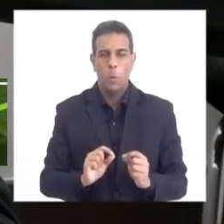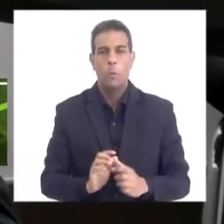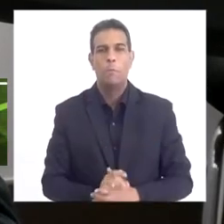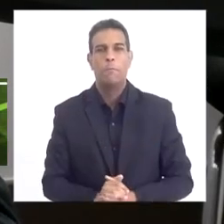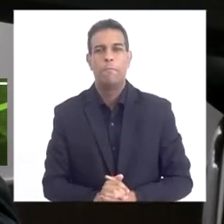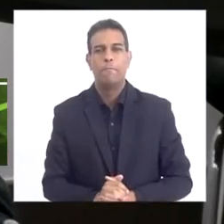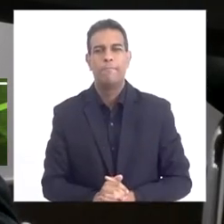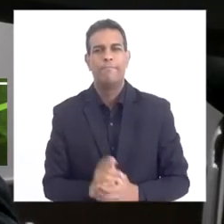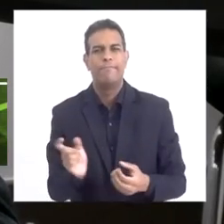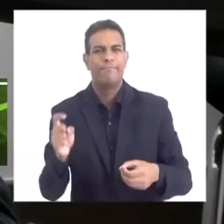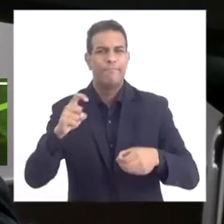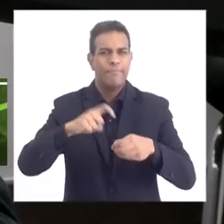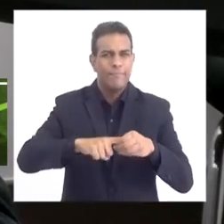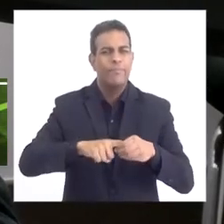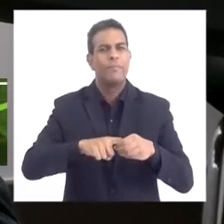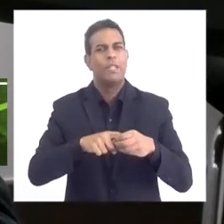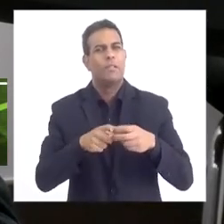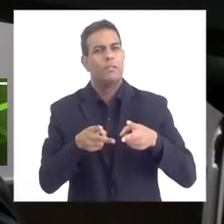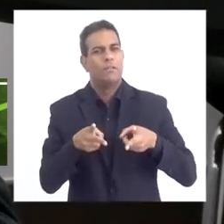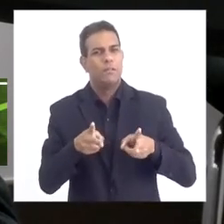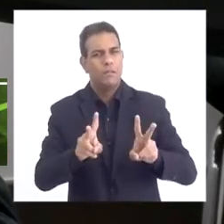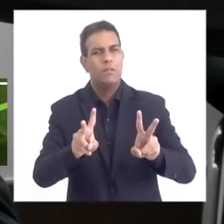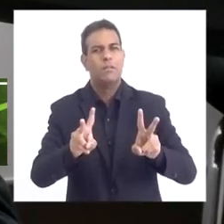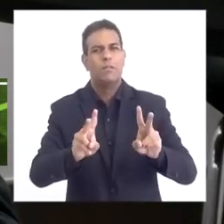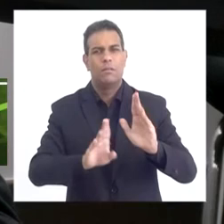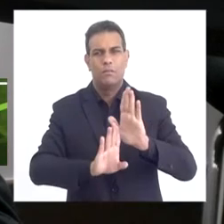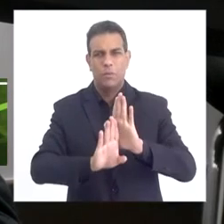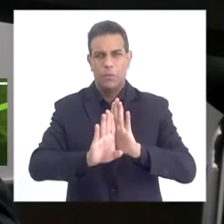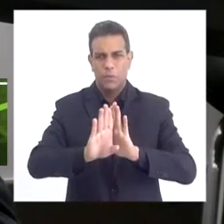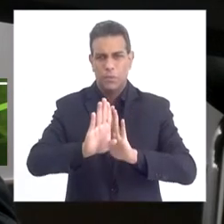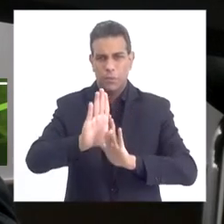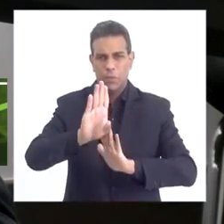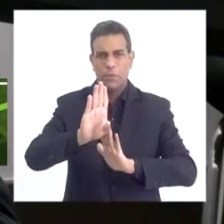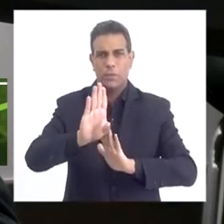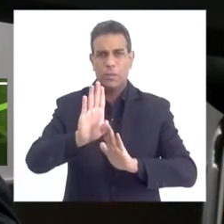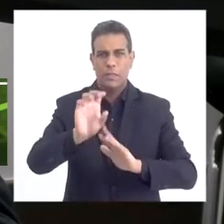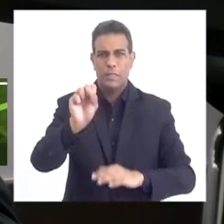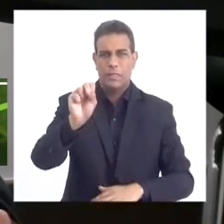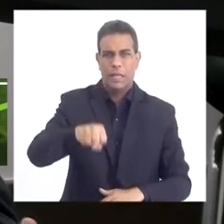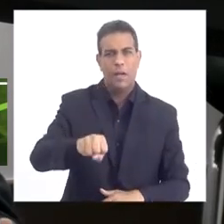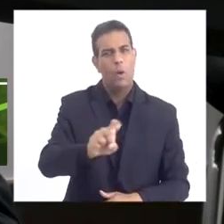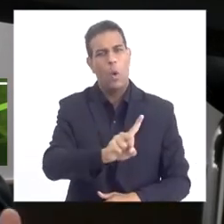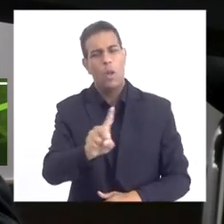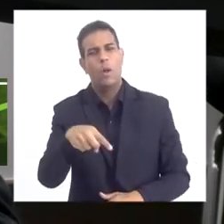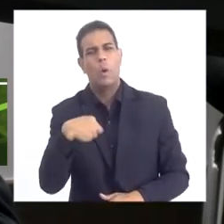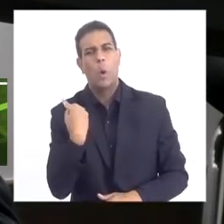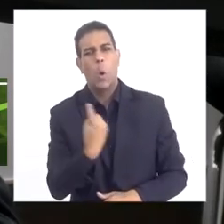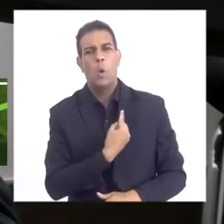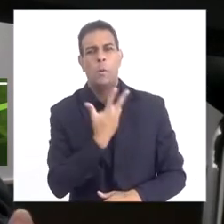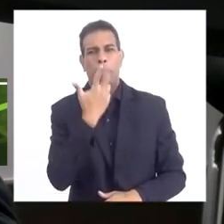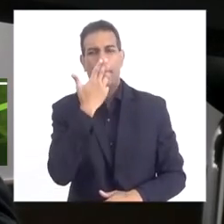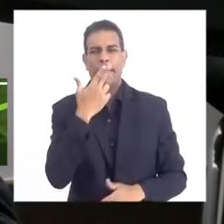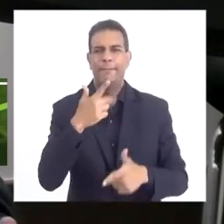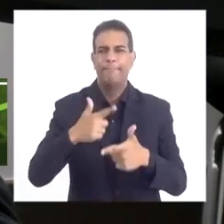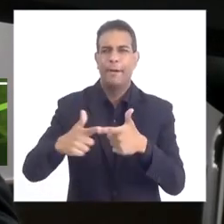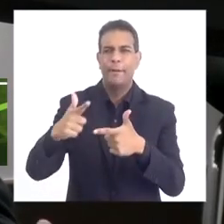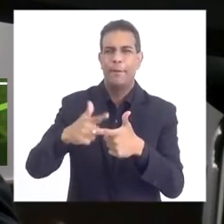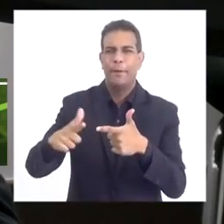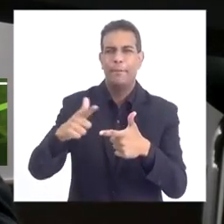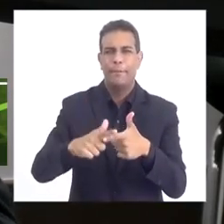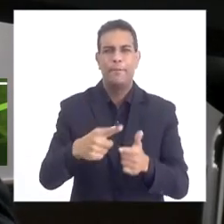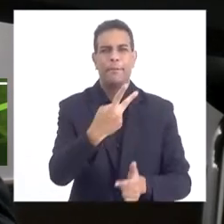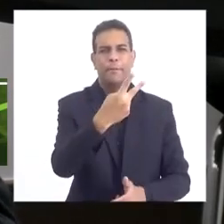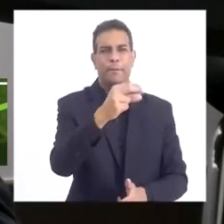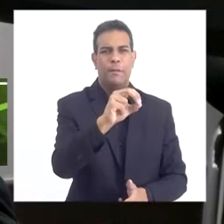está retomando, se nós estamos retomando o crescimento ou não. É claro que são inflações distintas de